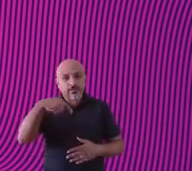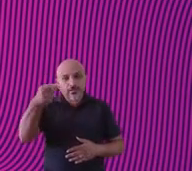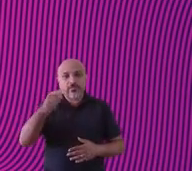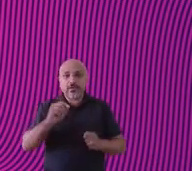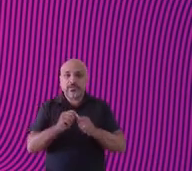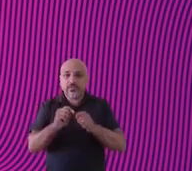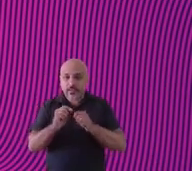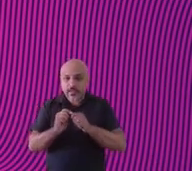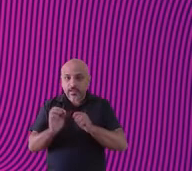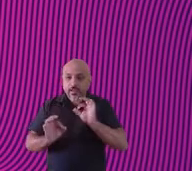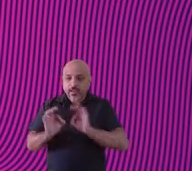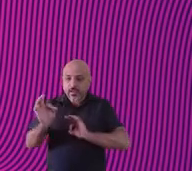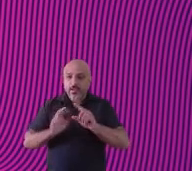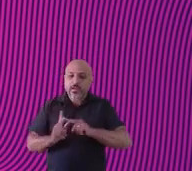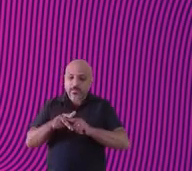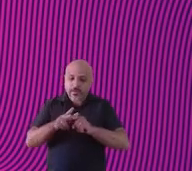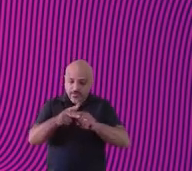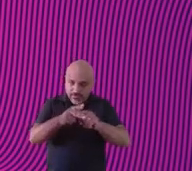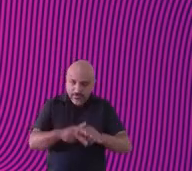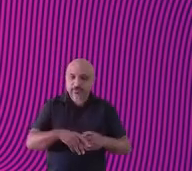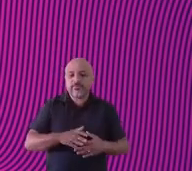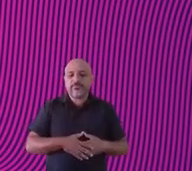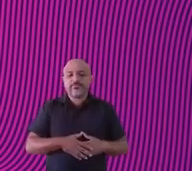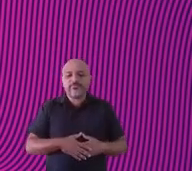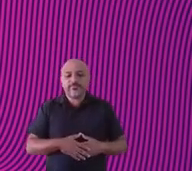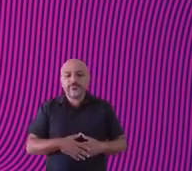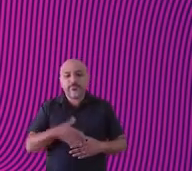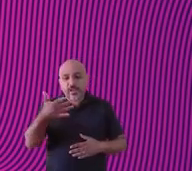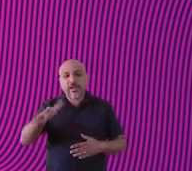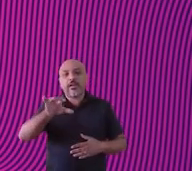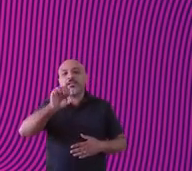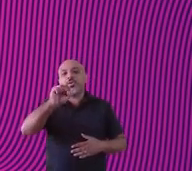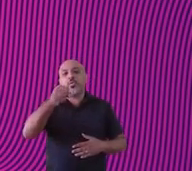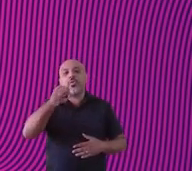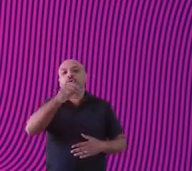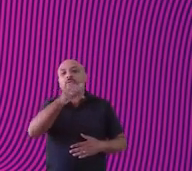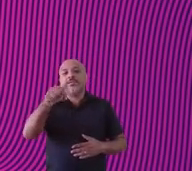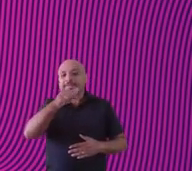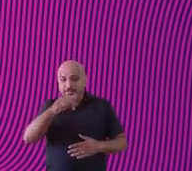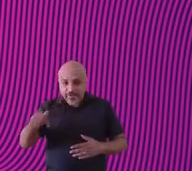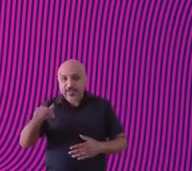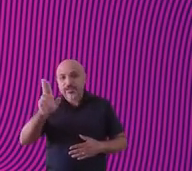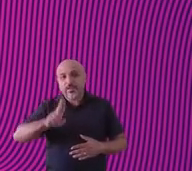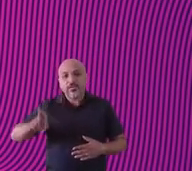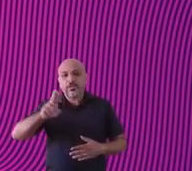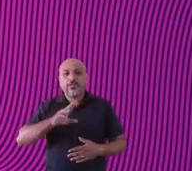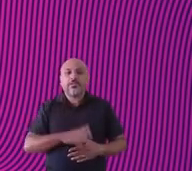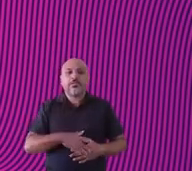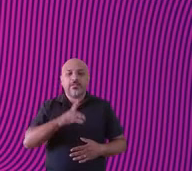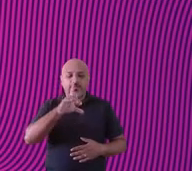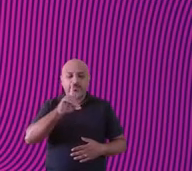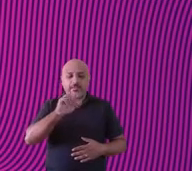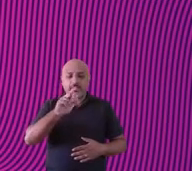manutenção mas eu recomendo a manutenção da dar a cada 8 semanas para quem usou dará não deu nada não deu diferença nenhuma